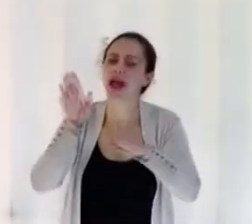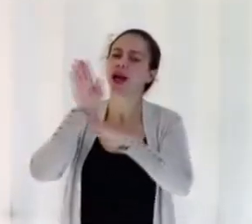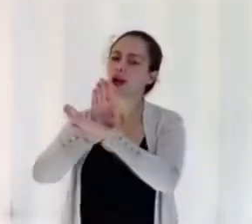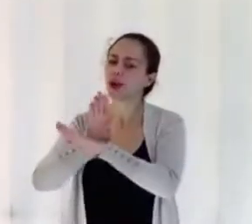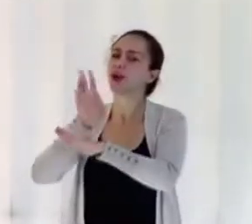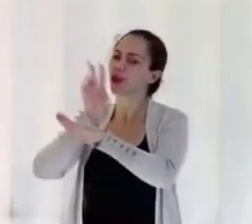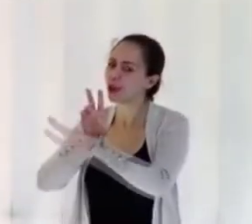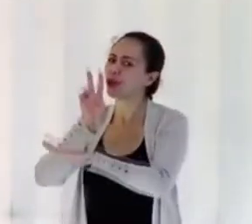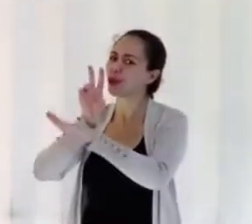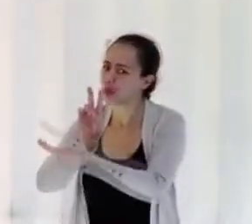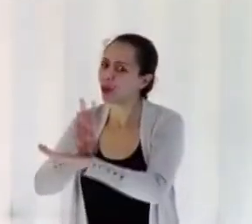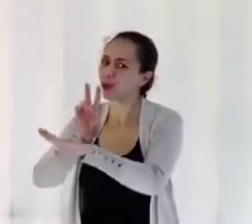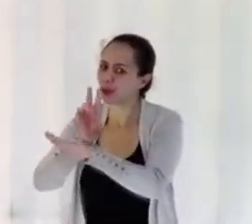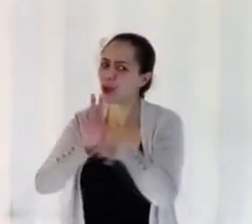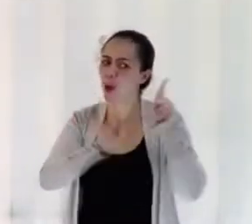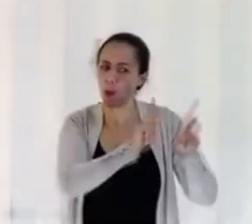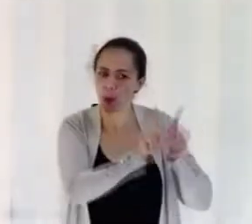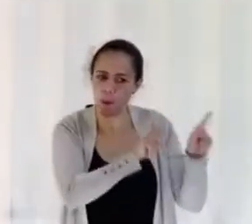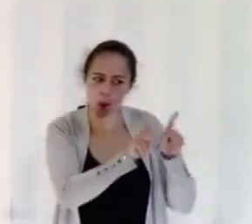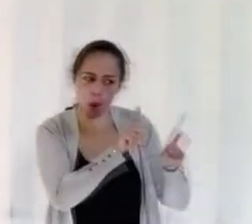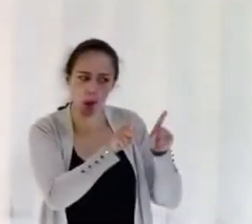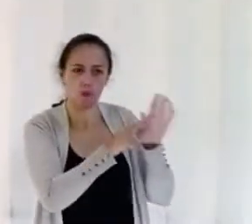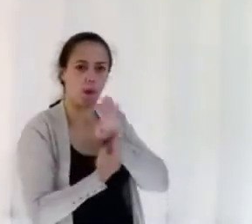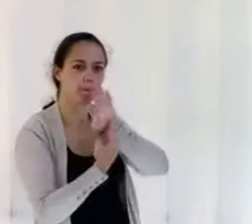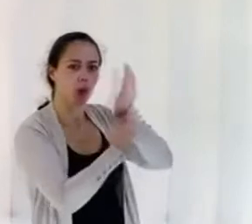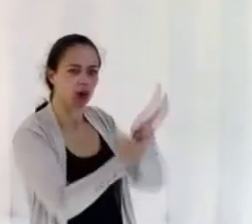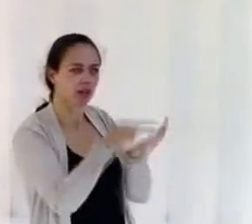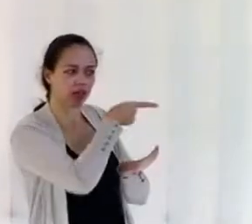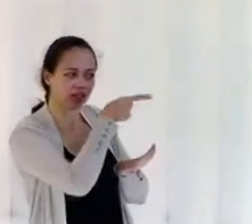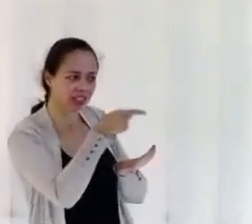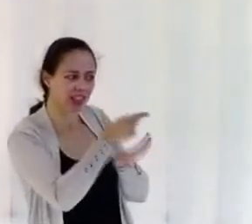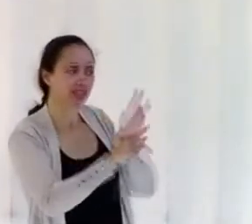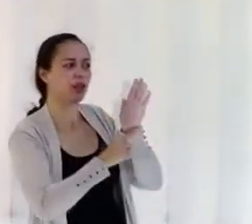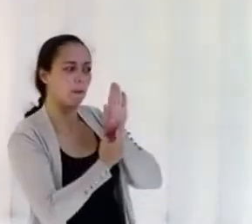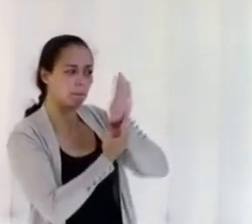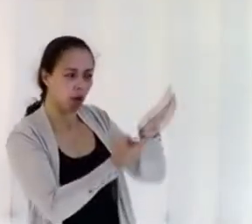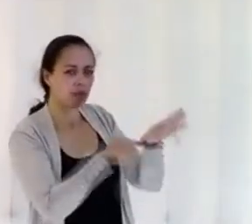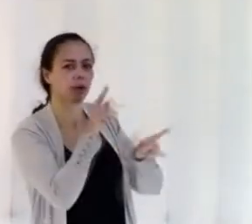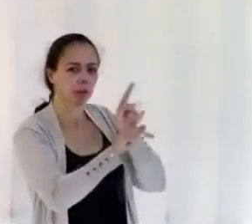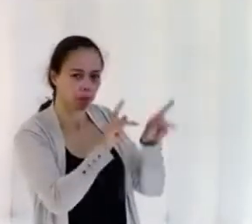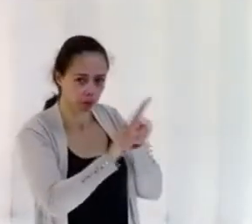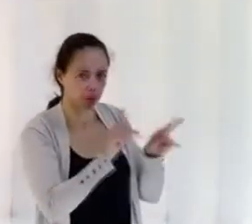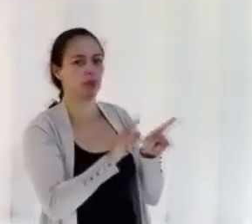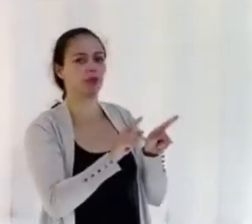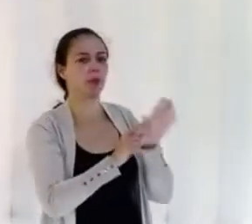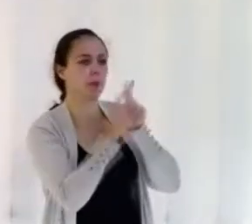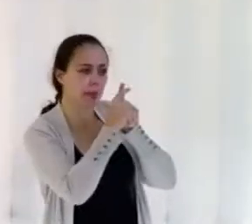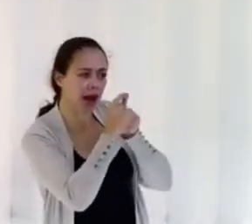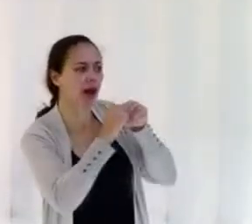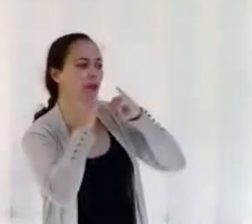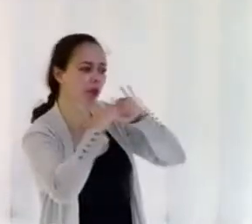ele destaca isso. Lembre desses homens que guiaram vocês através da palavra de